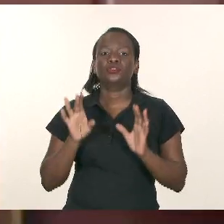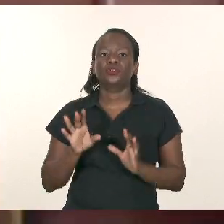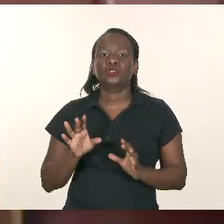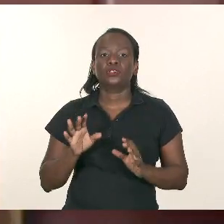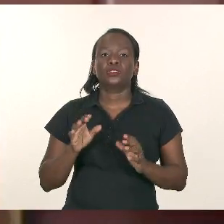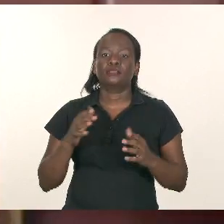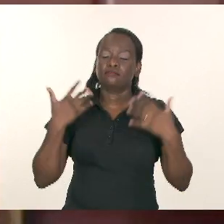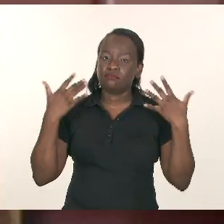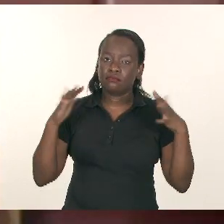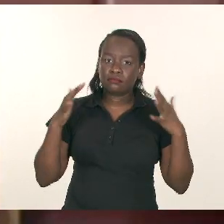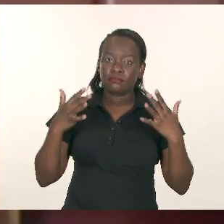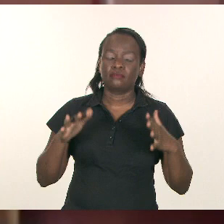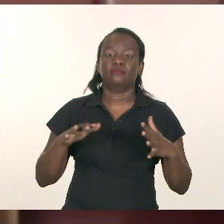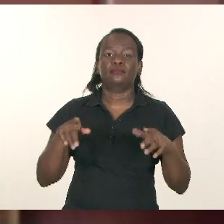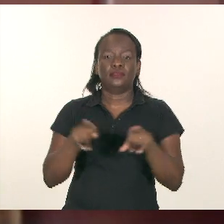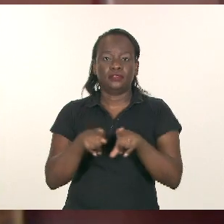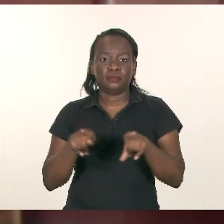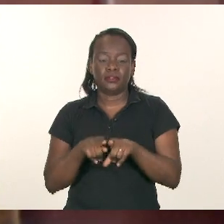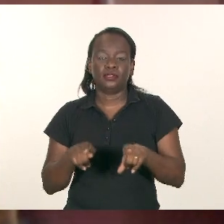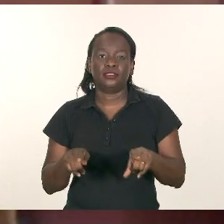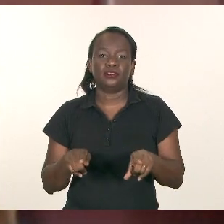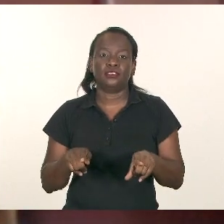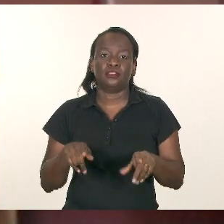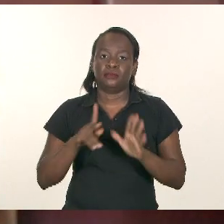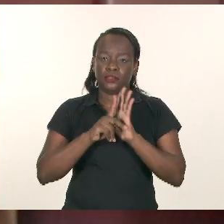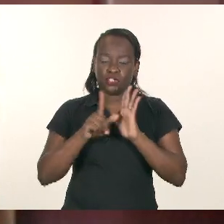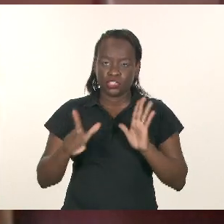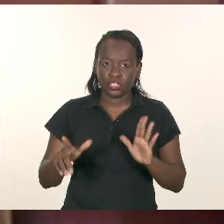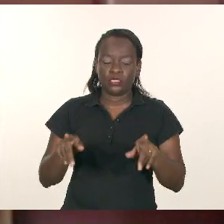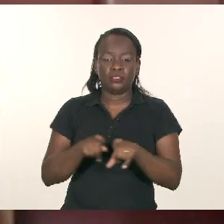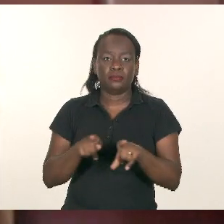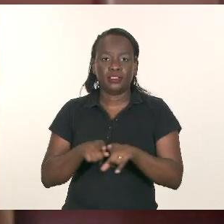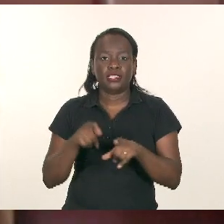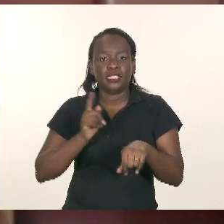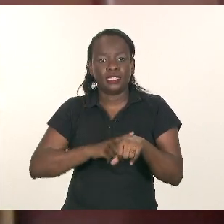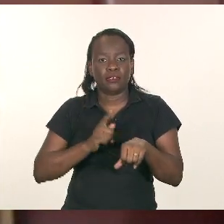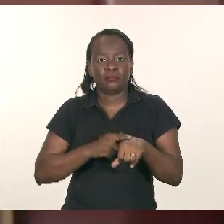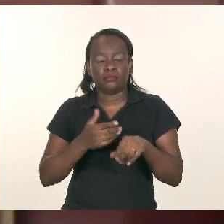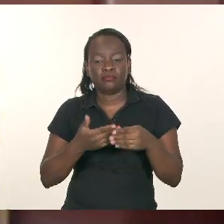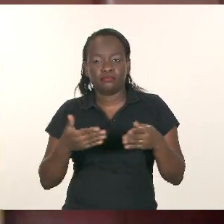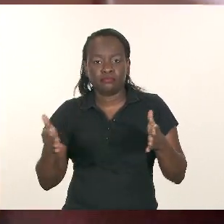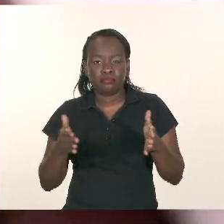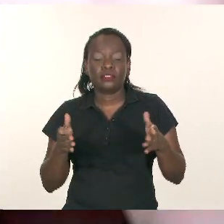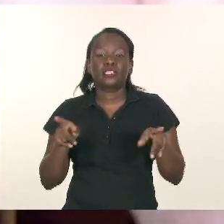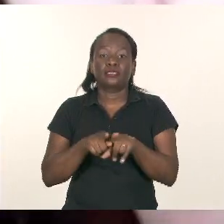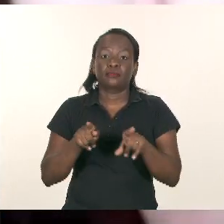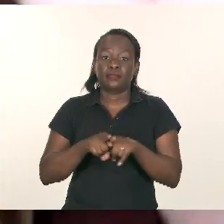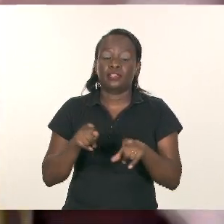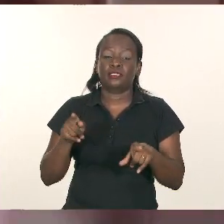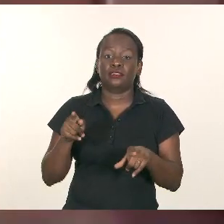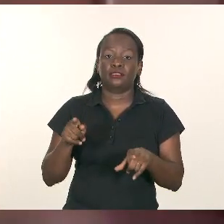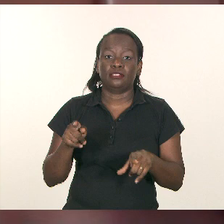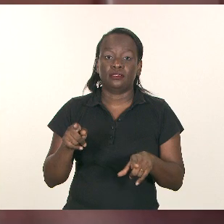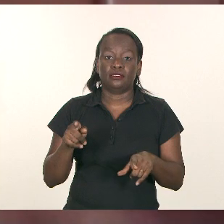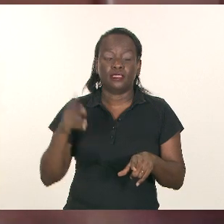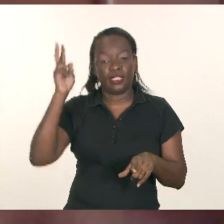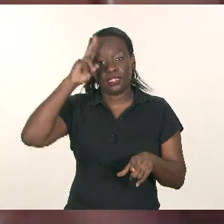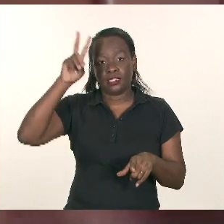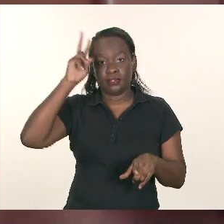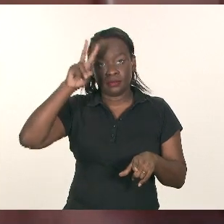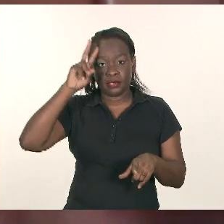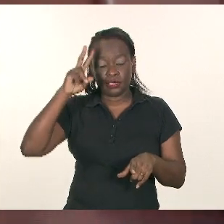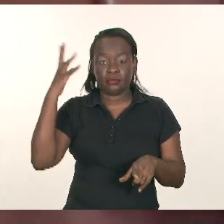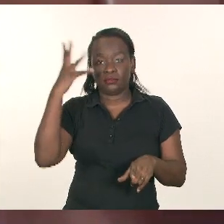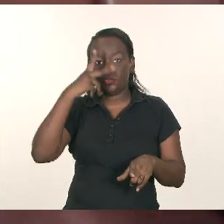só ressalvar aí os louvores tecidos ao projeto, ainda mais nesse período, né? E fazendo também uma lembrança